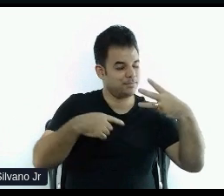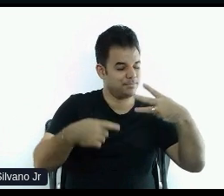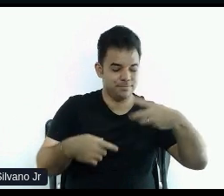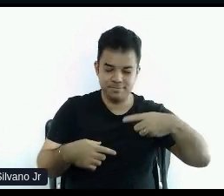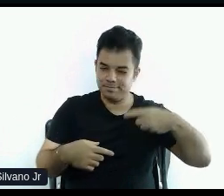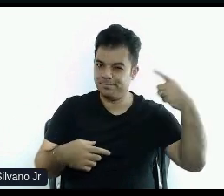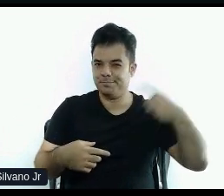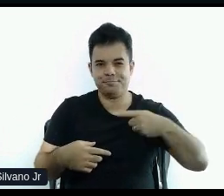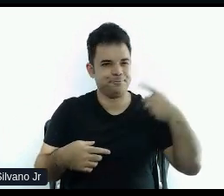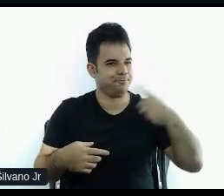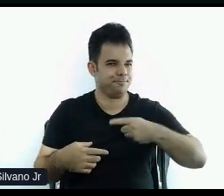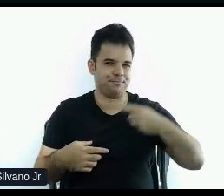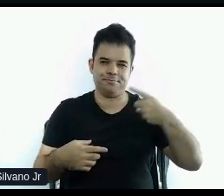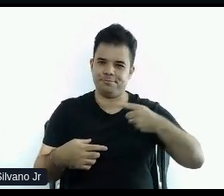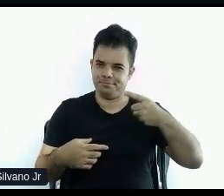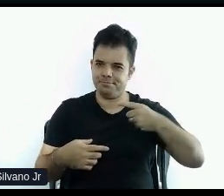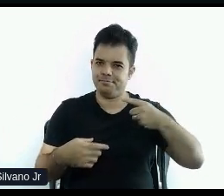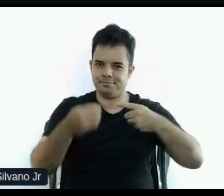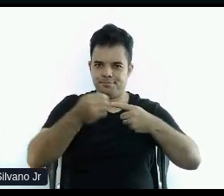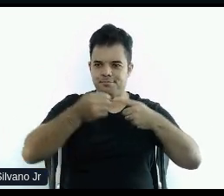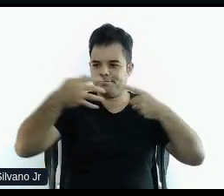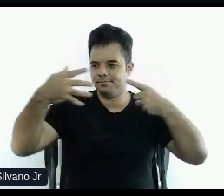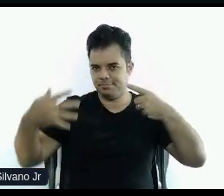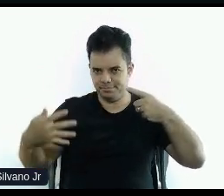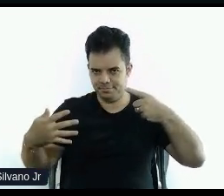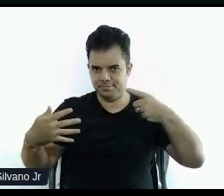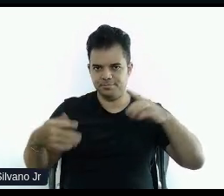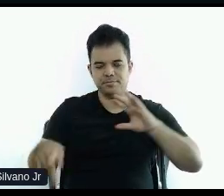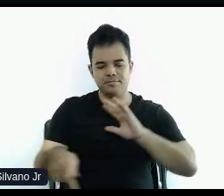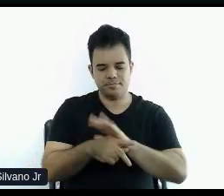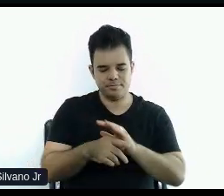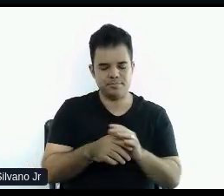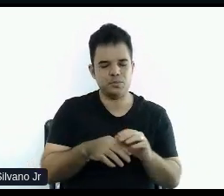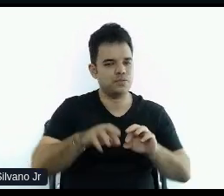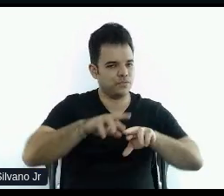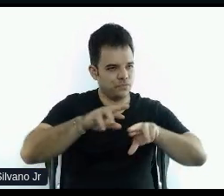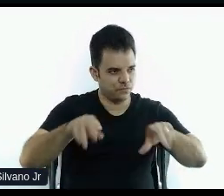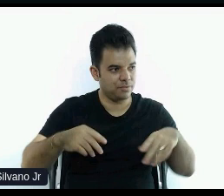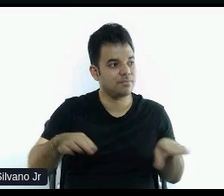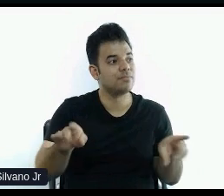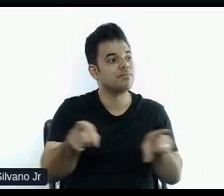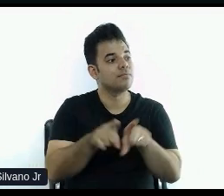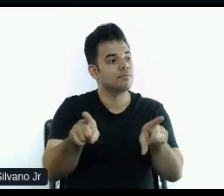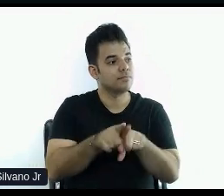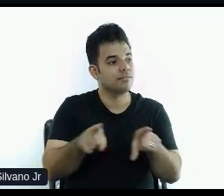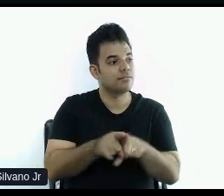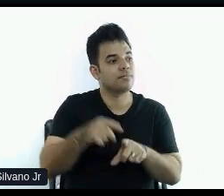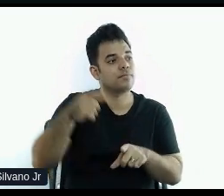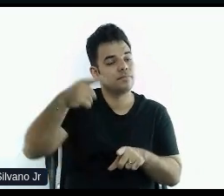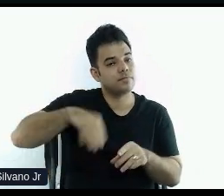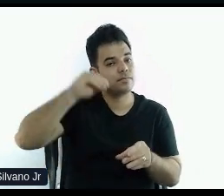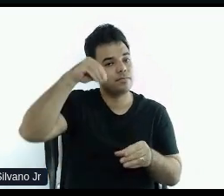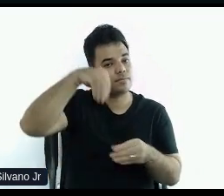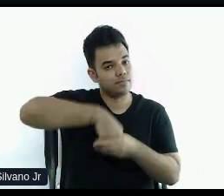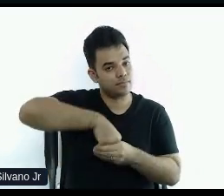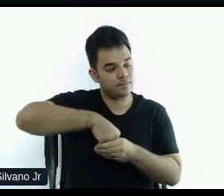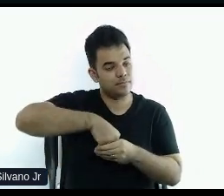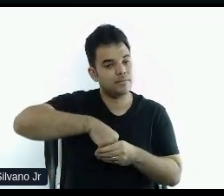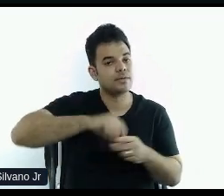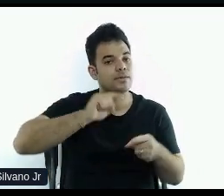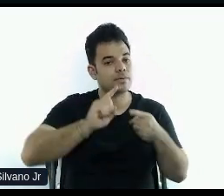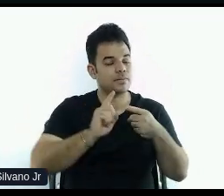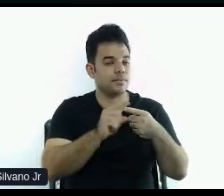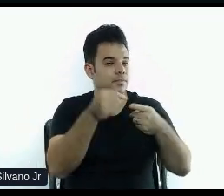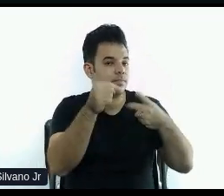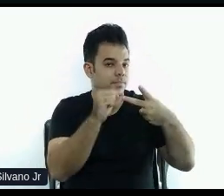gente consolidar depois um conjunto de recomendações. E a gente tem também, dentro da definição do escopo, o levantamento